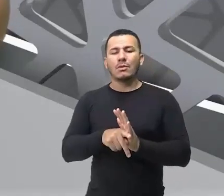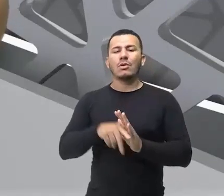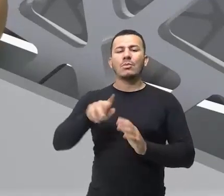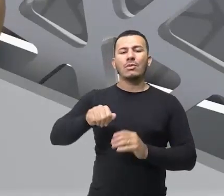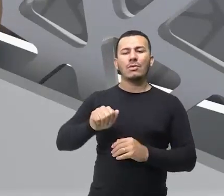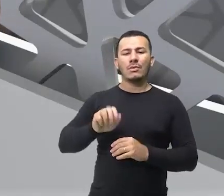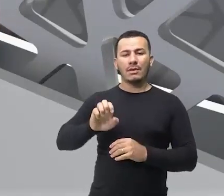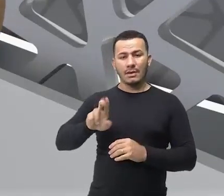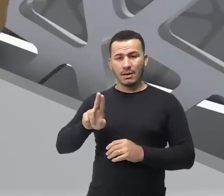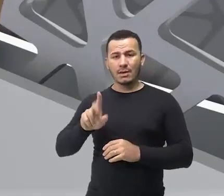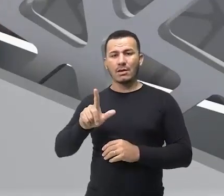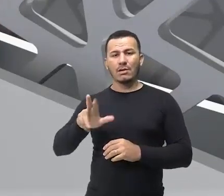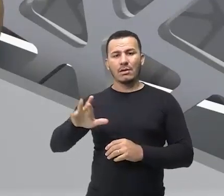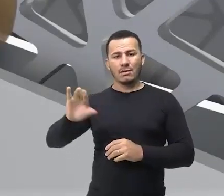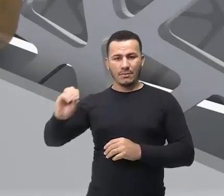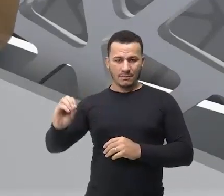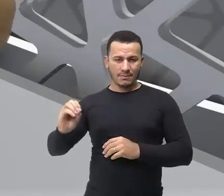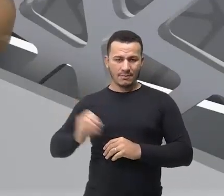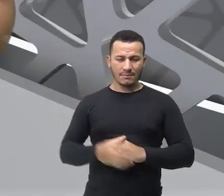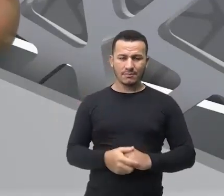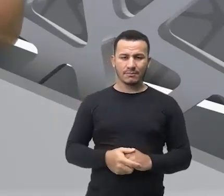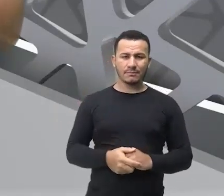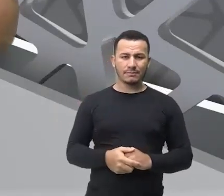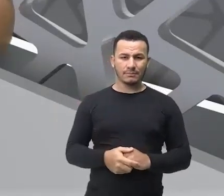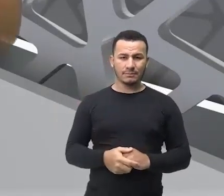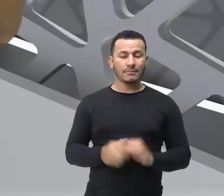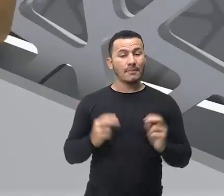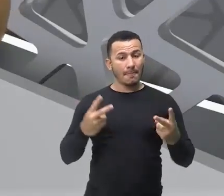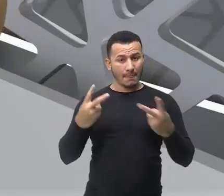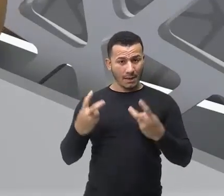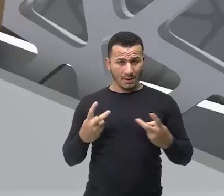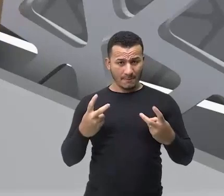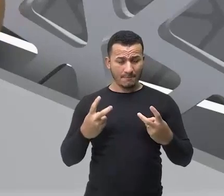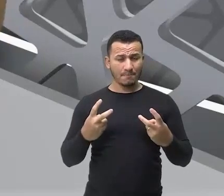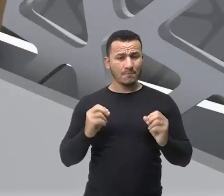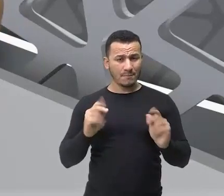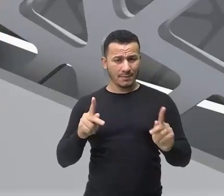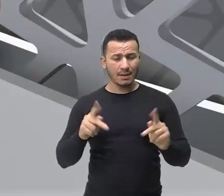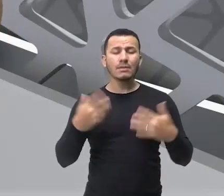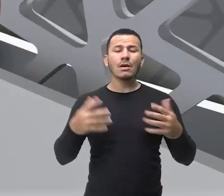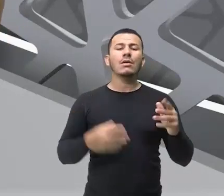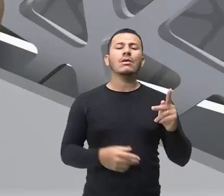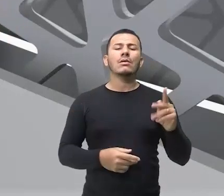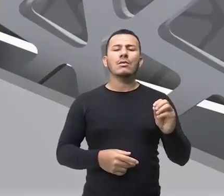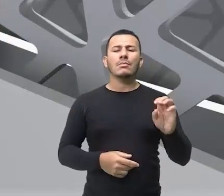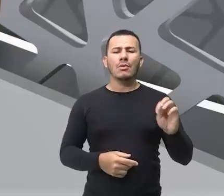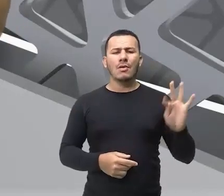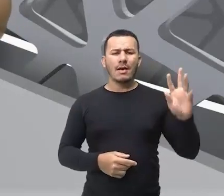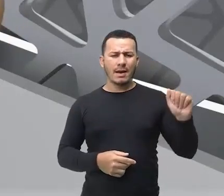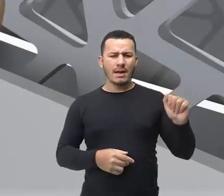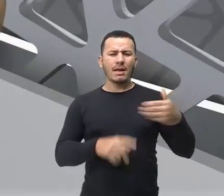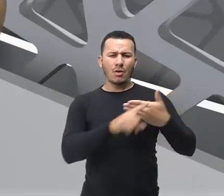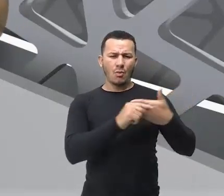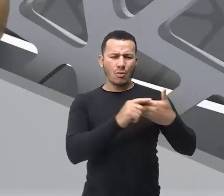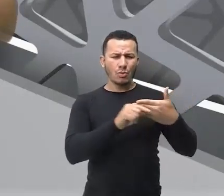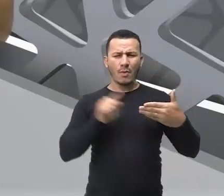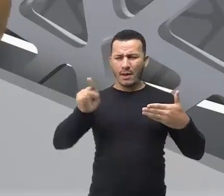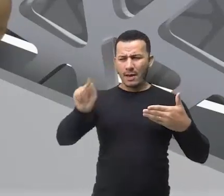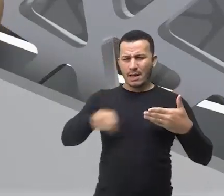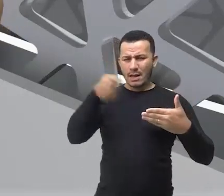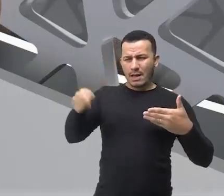fala dentro do poema. É o eu lírico, certo? Por acaso o poeta, a pessoa que escreveu Vinícius de Moraes, é uma